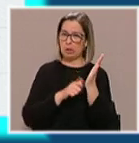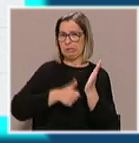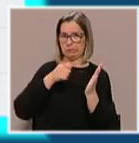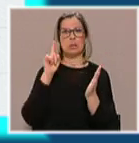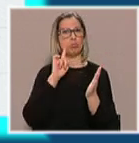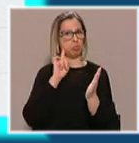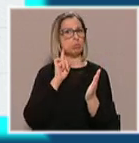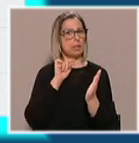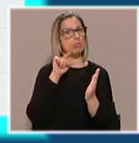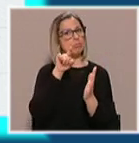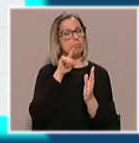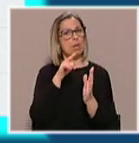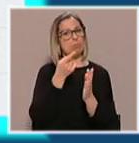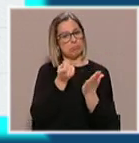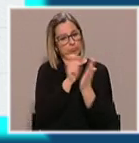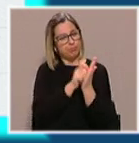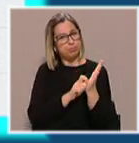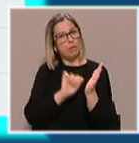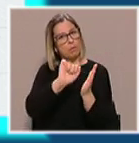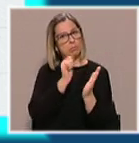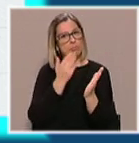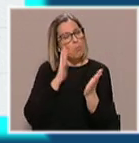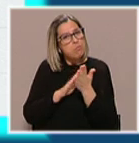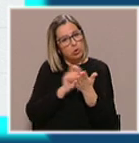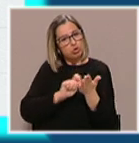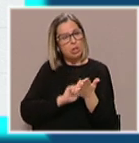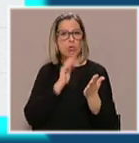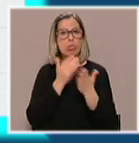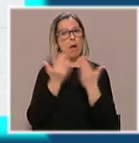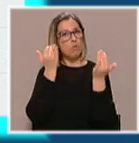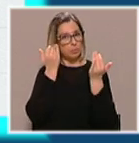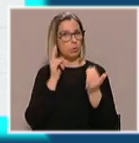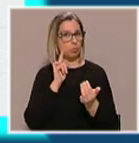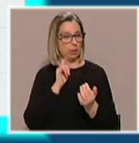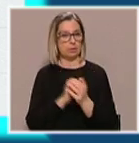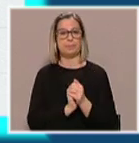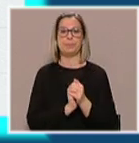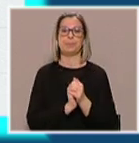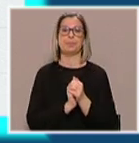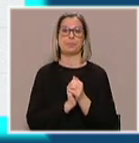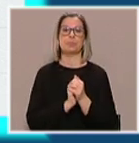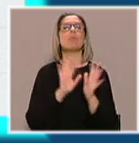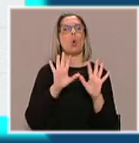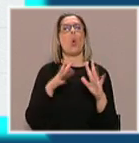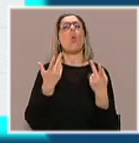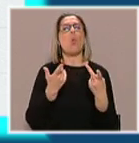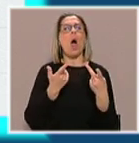caderno diário para ficarem com algum do conhecimento descrito. Então vamos lá. Qual